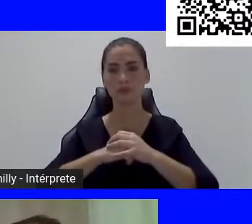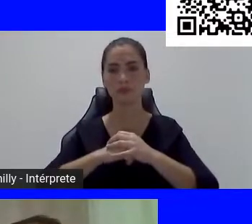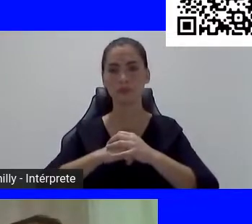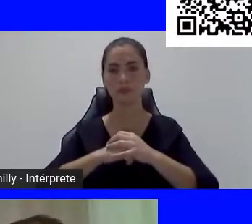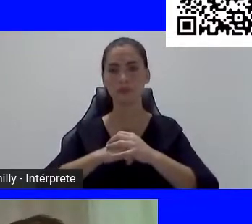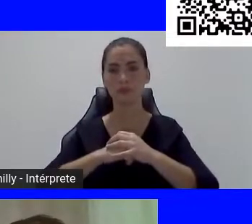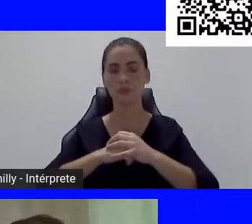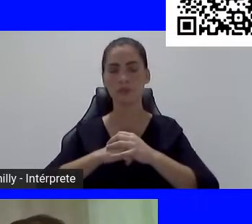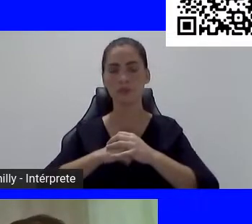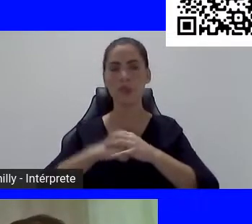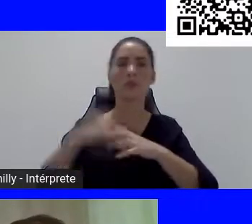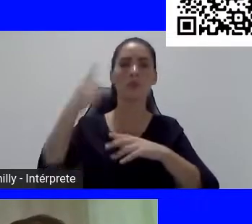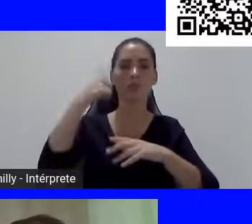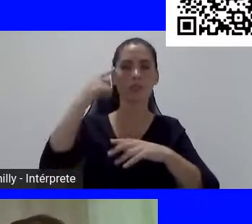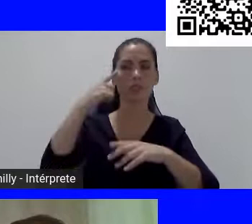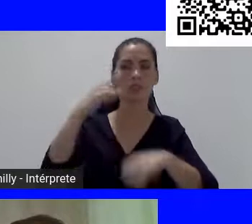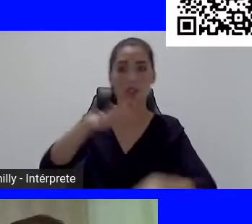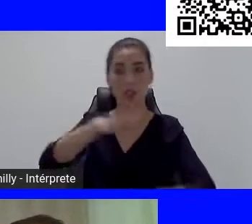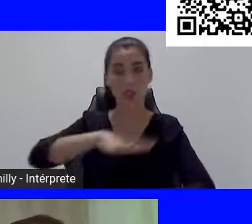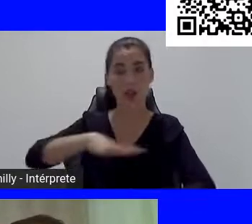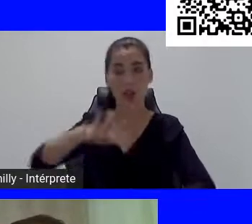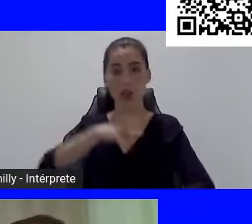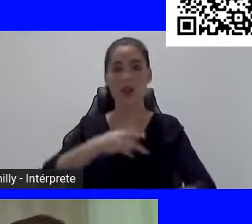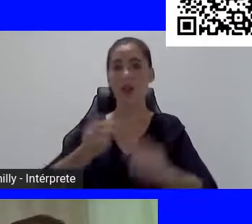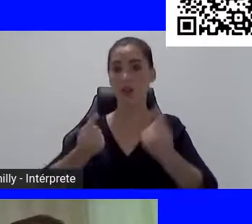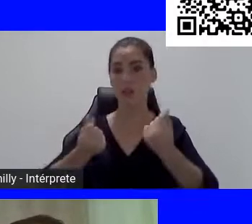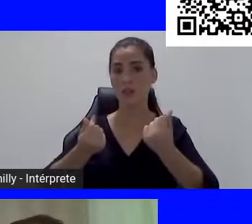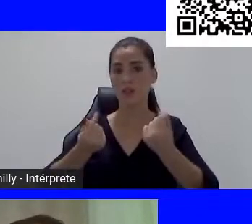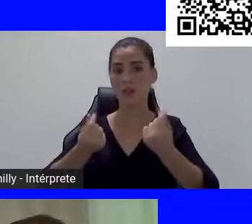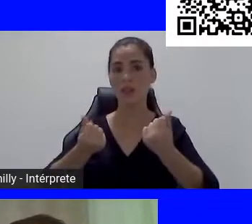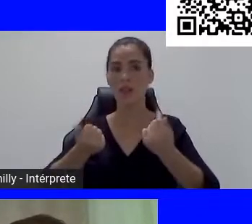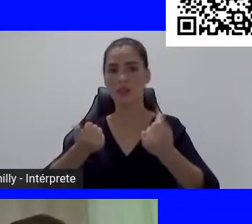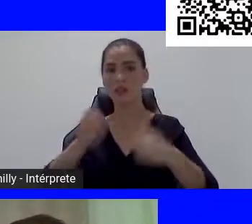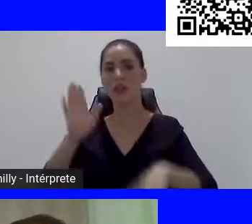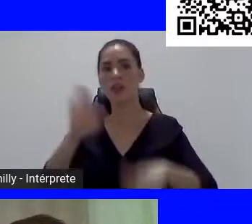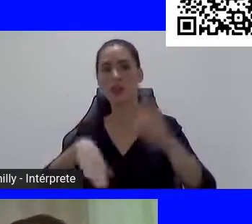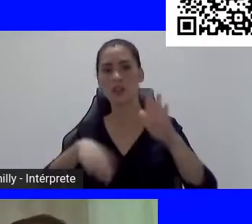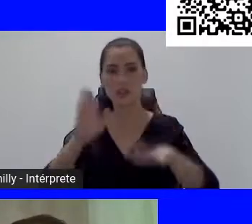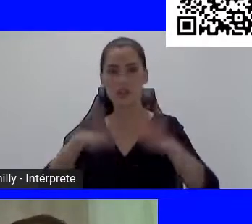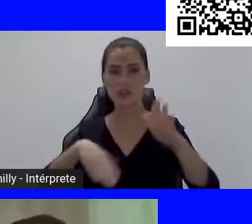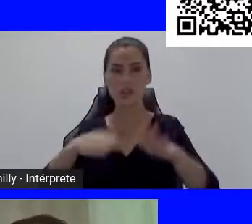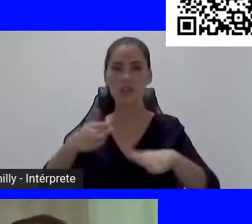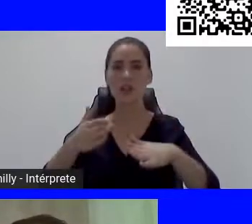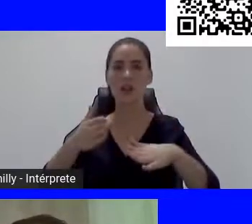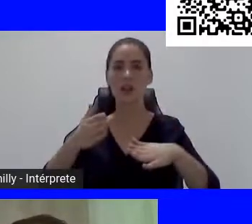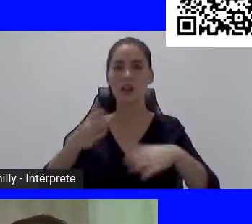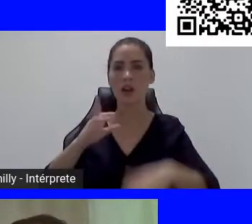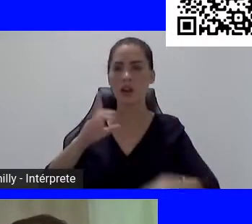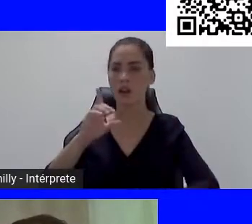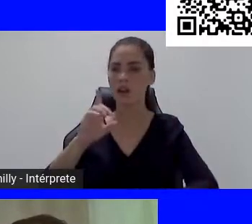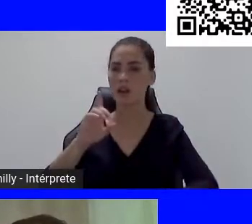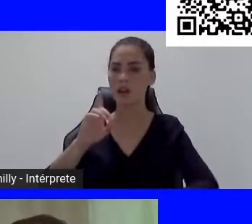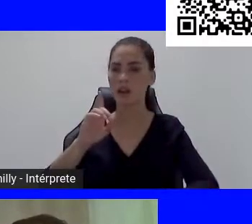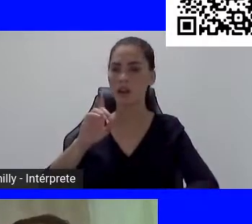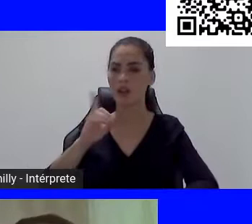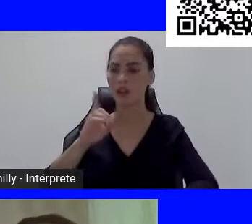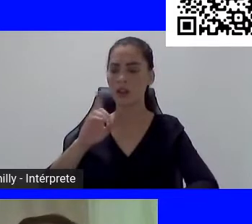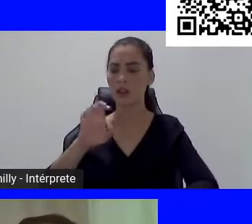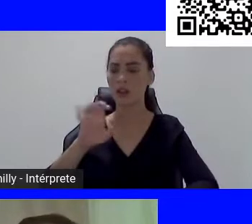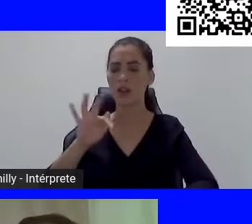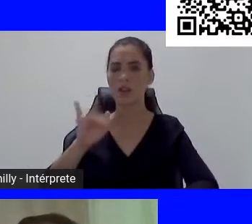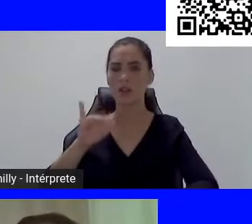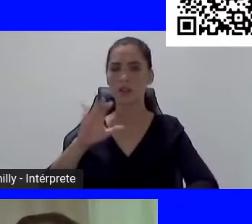no balanço financeiro, aquelas que, embora deficitárias, ainda assim são de relevante interesse, segurança